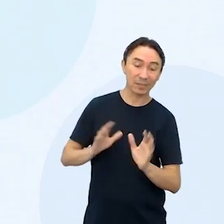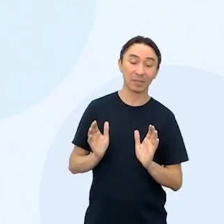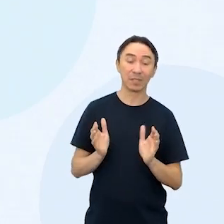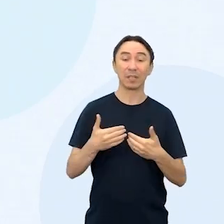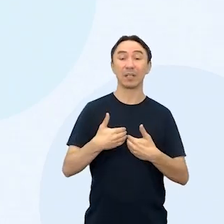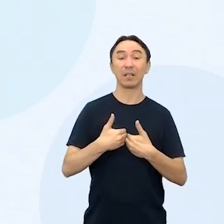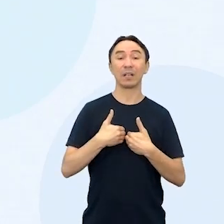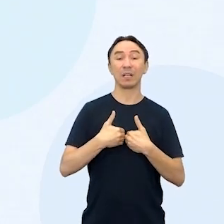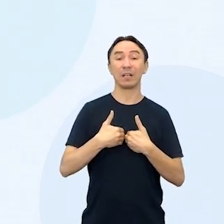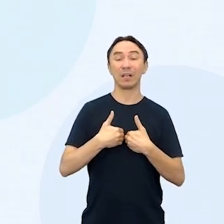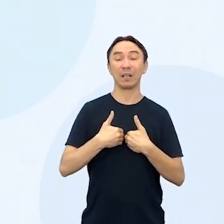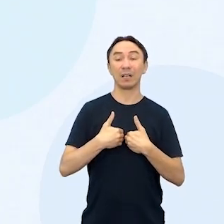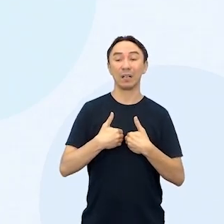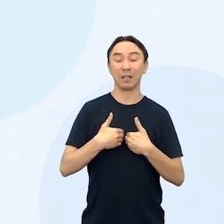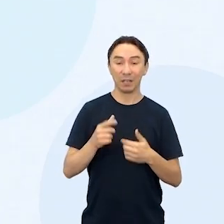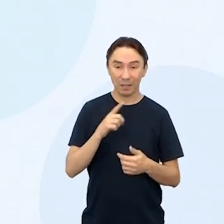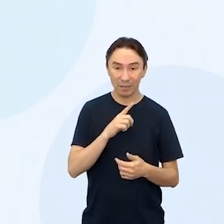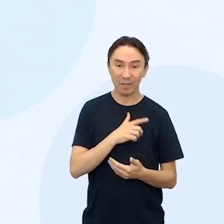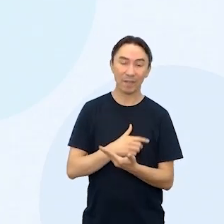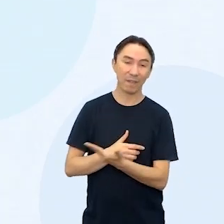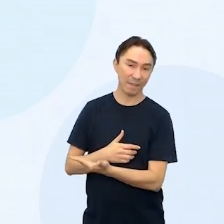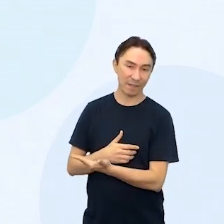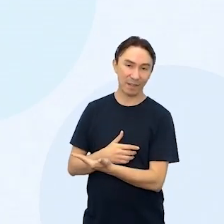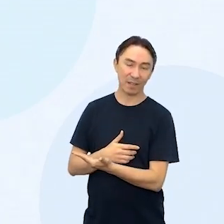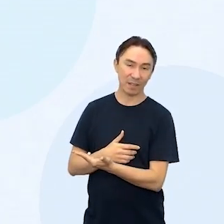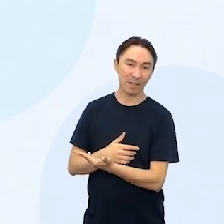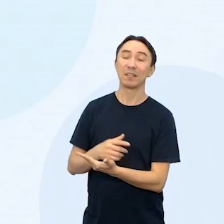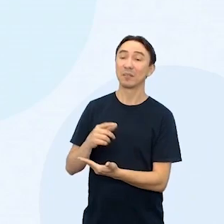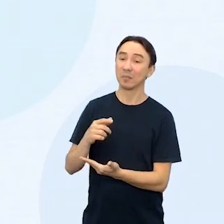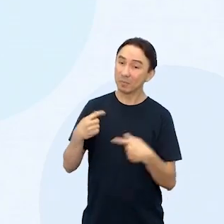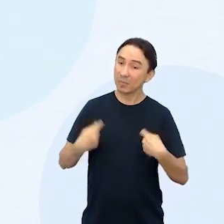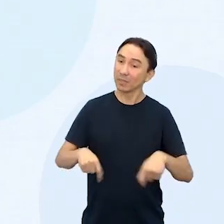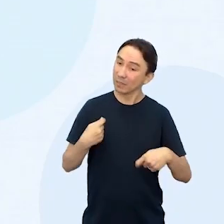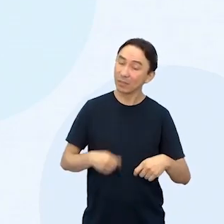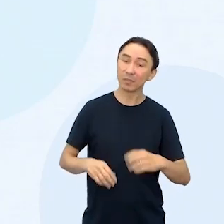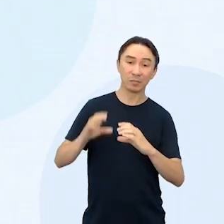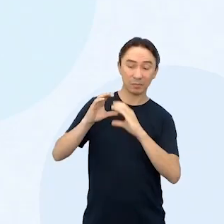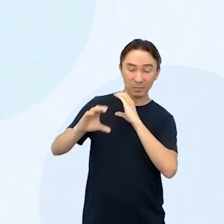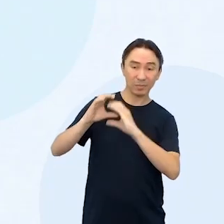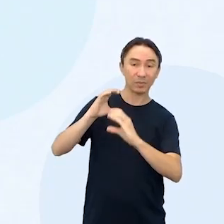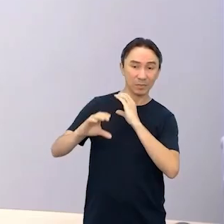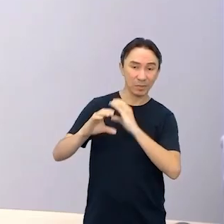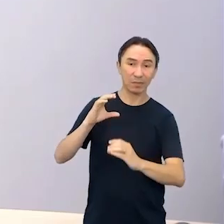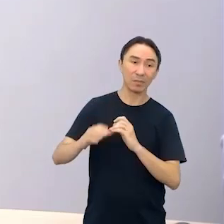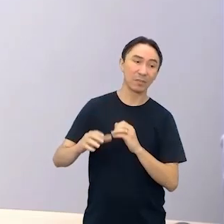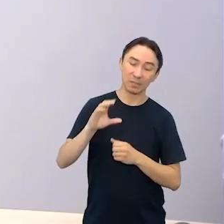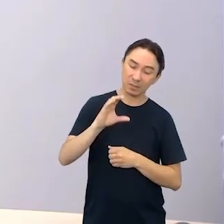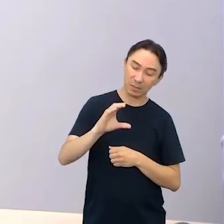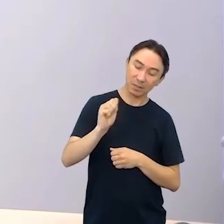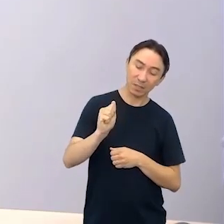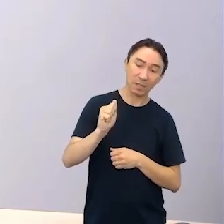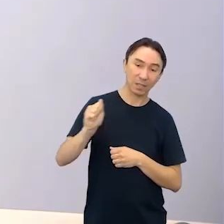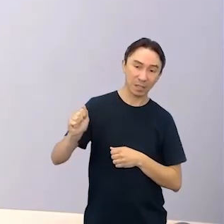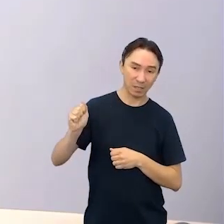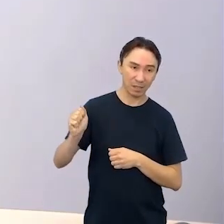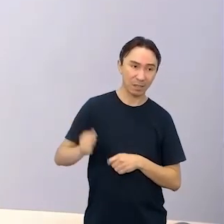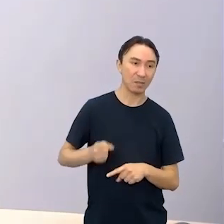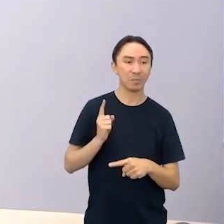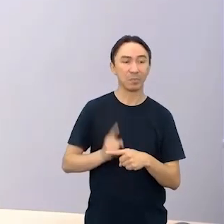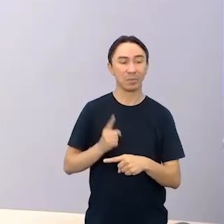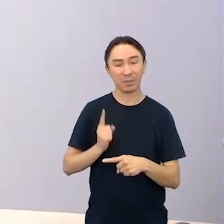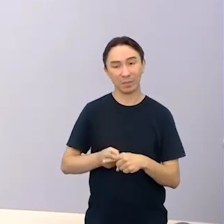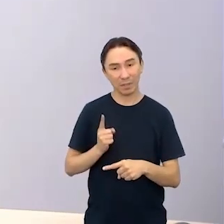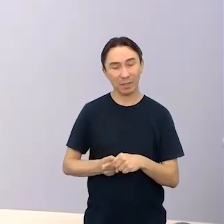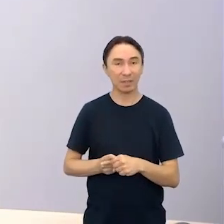os estudantes com autismo vão precisar de comunicação alternativa e ampliada. Por quê? Porque os padrões que nós